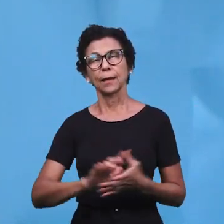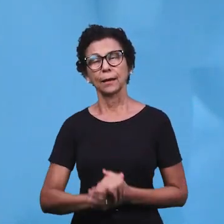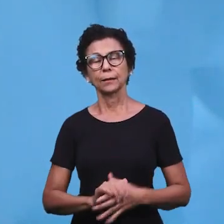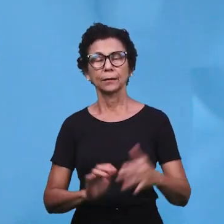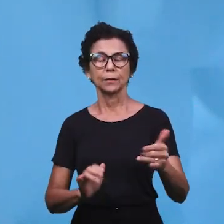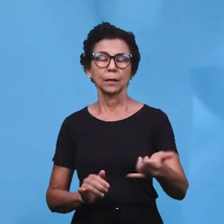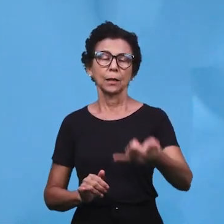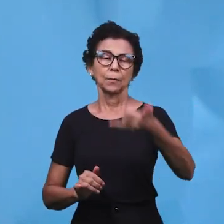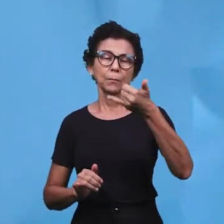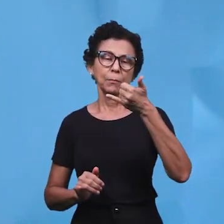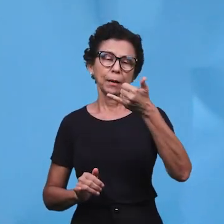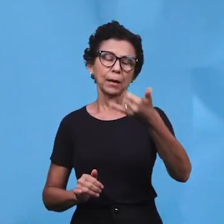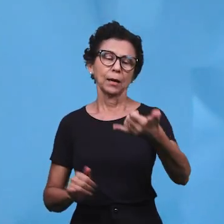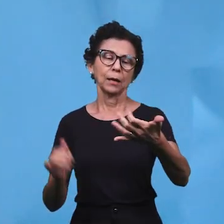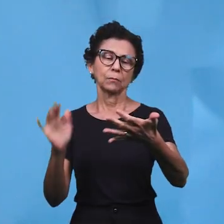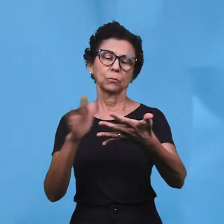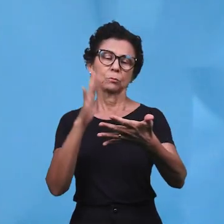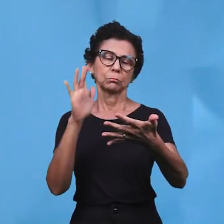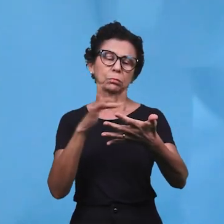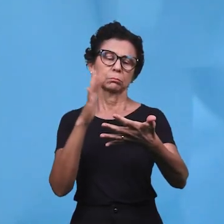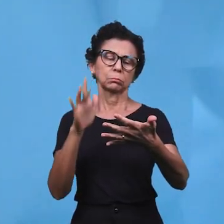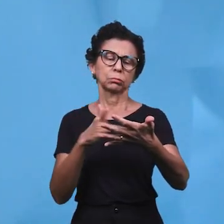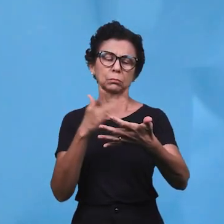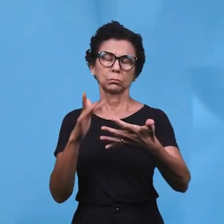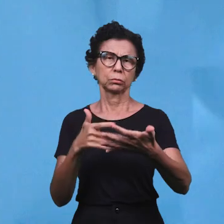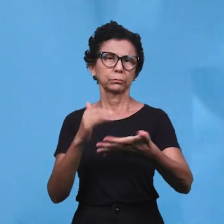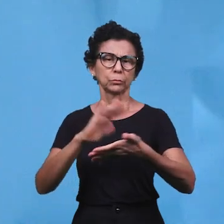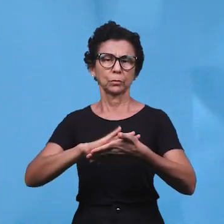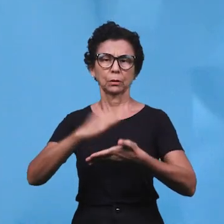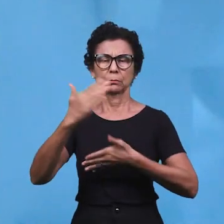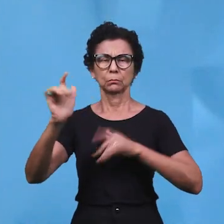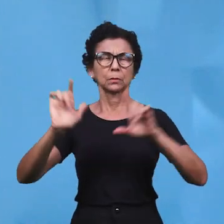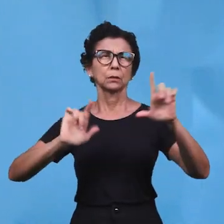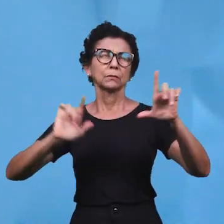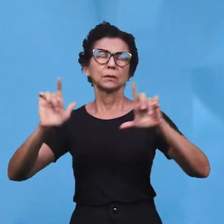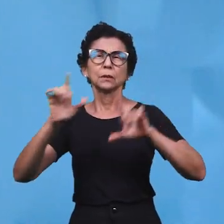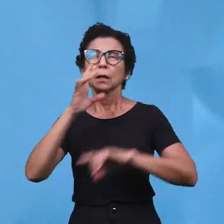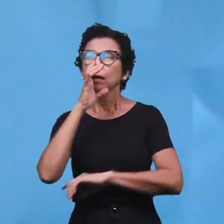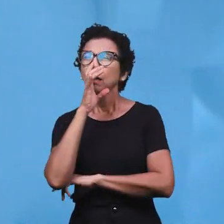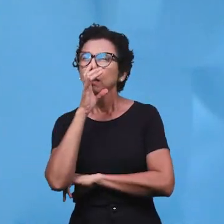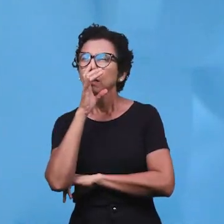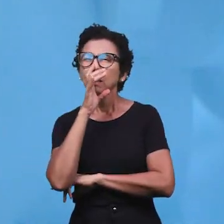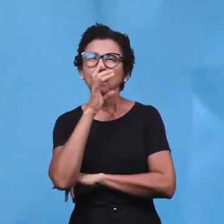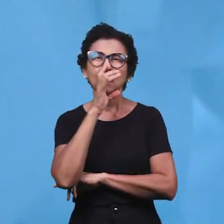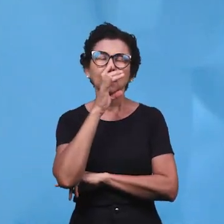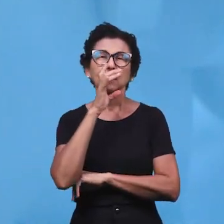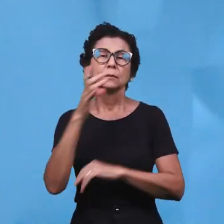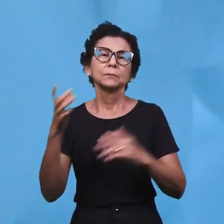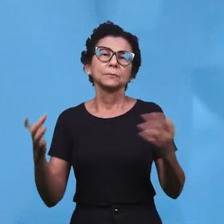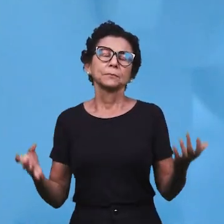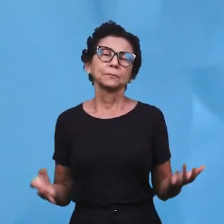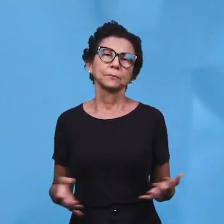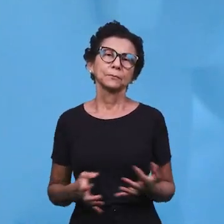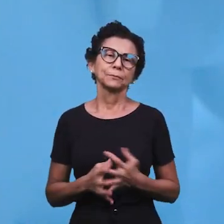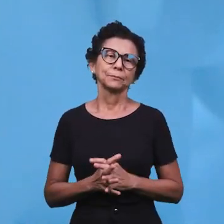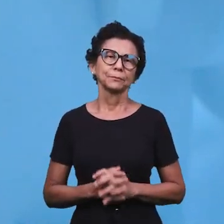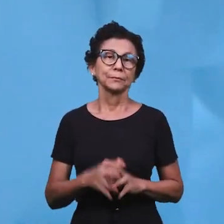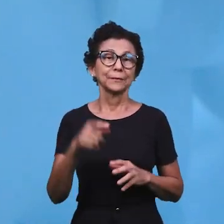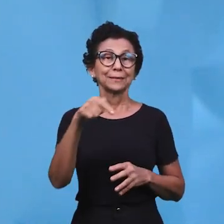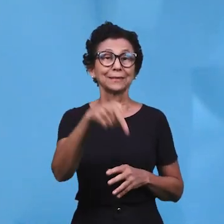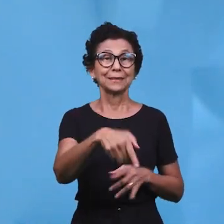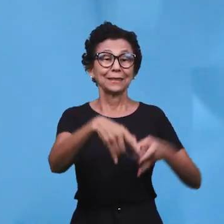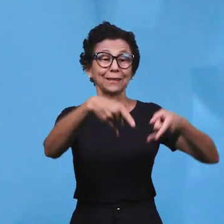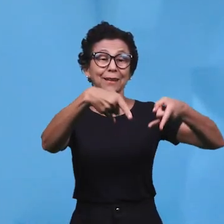nos expondo excessivamente, né, ao celular, nos expondo à televisão, né, e levando isso